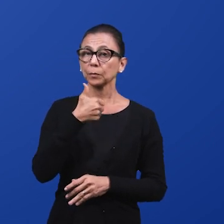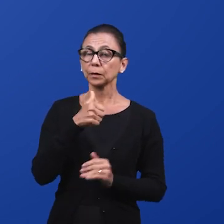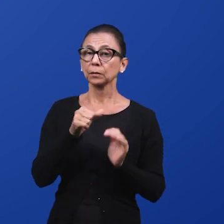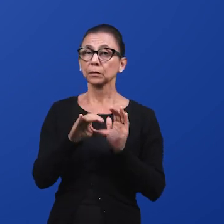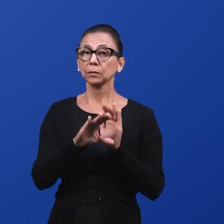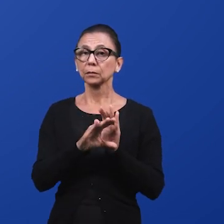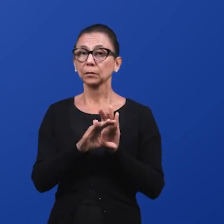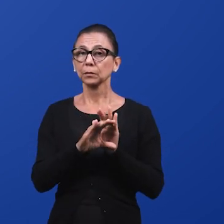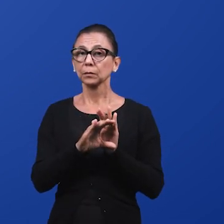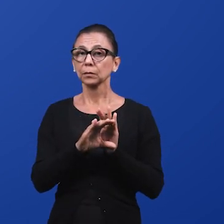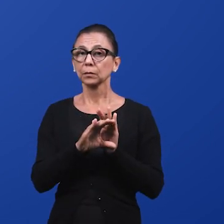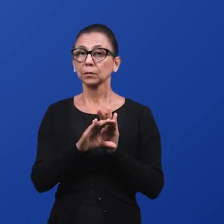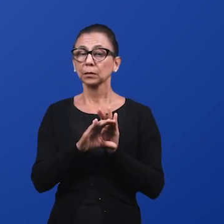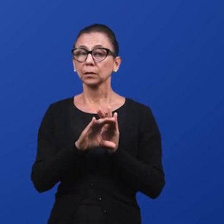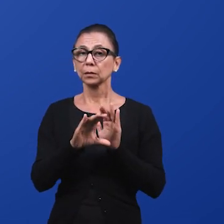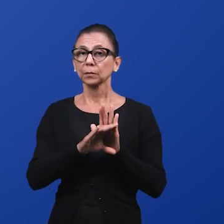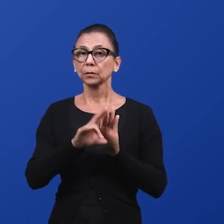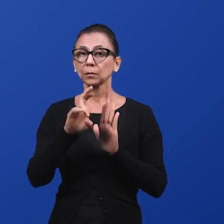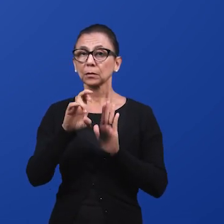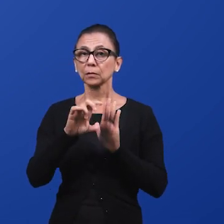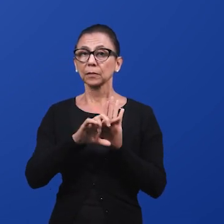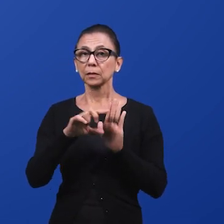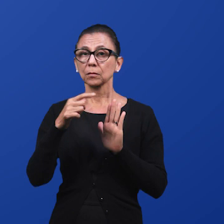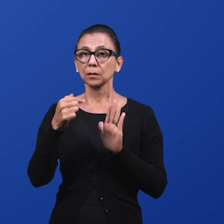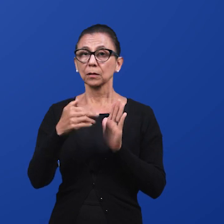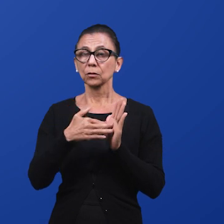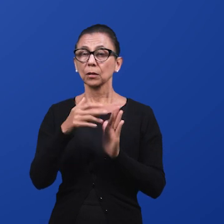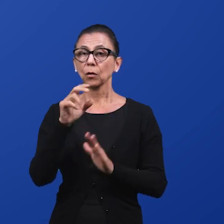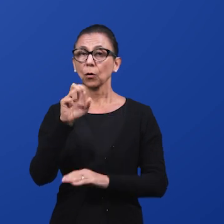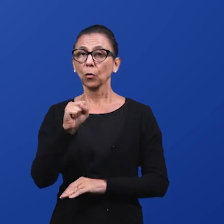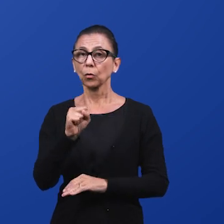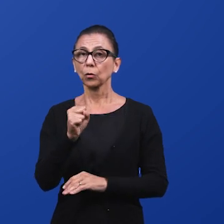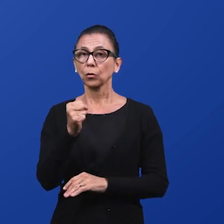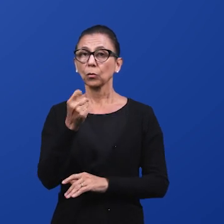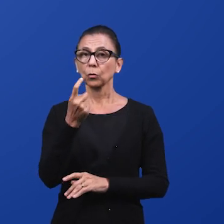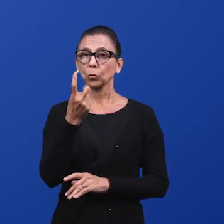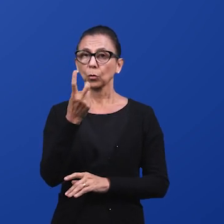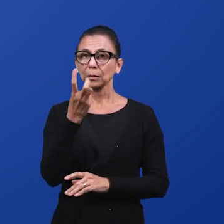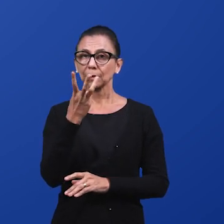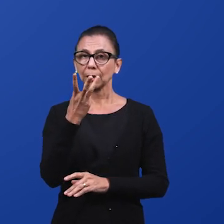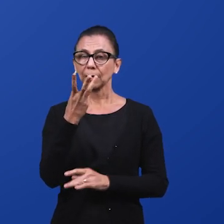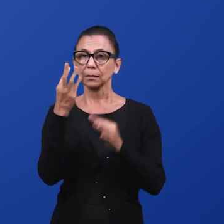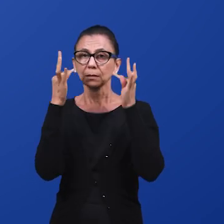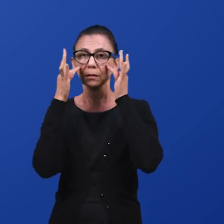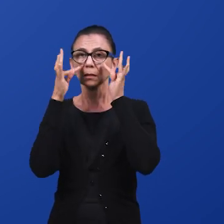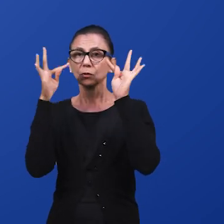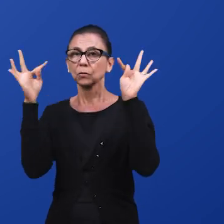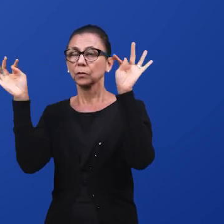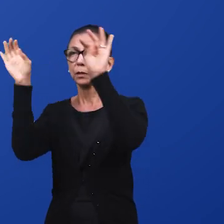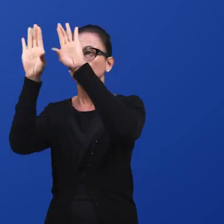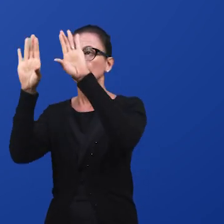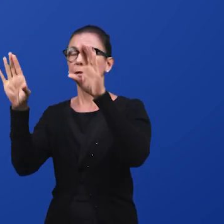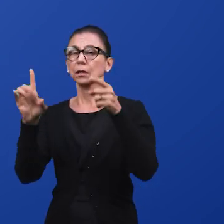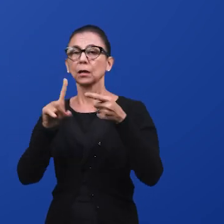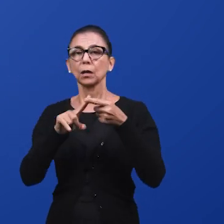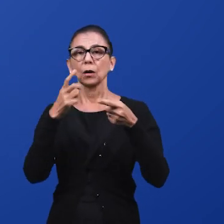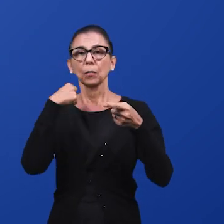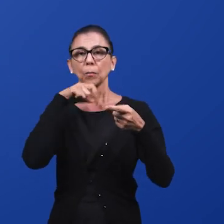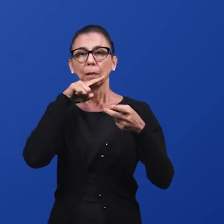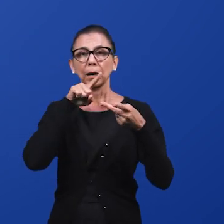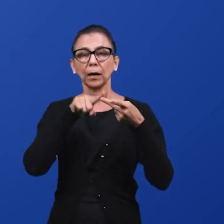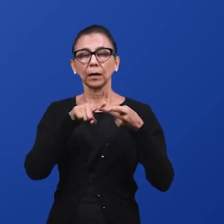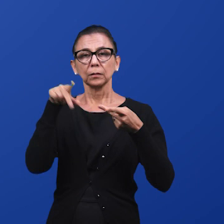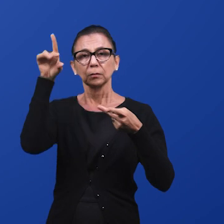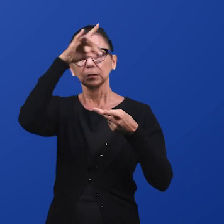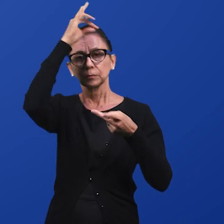5, nos versículos 7 e 8, que nos diz: porque 3 são os que testificam no céu, o Pai,